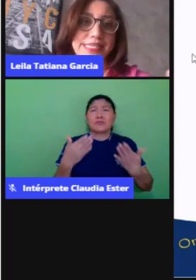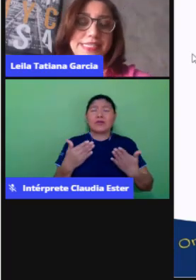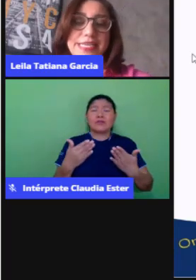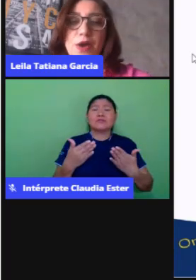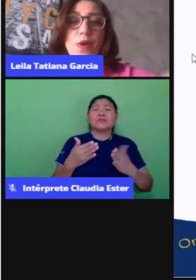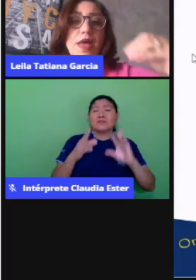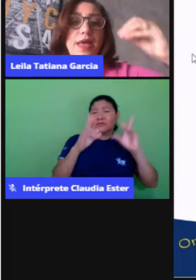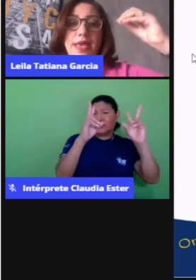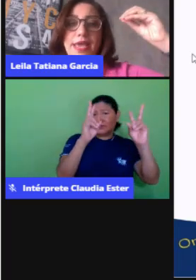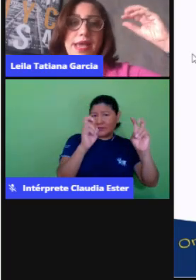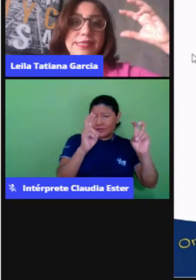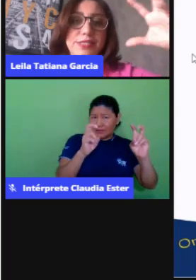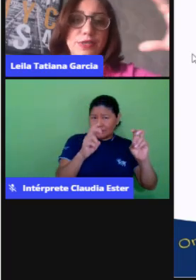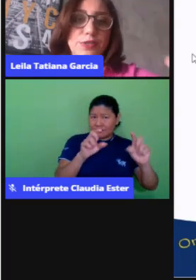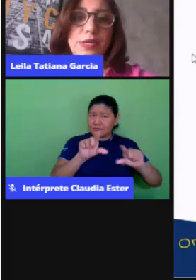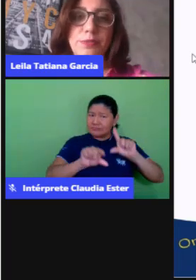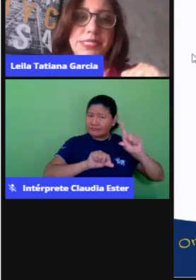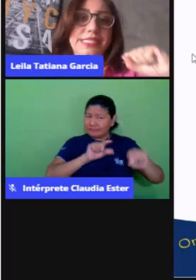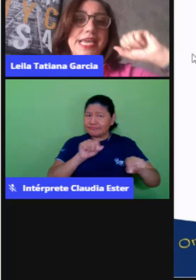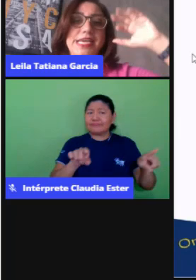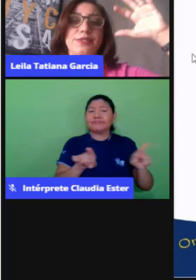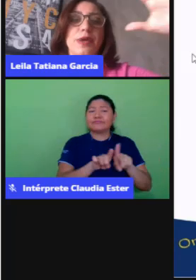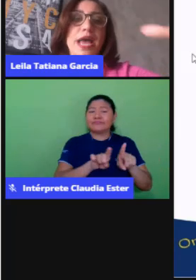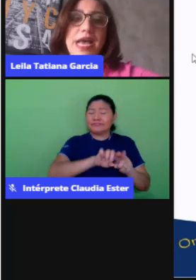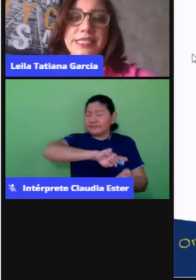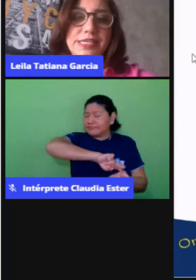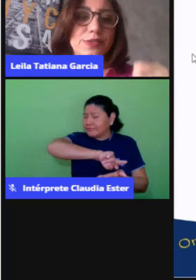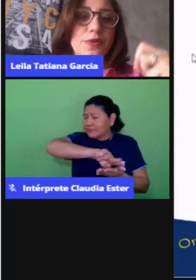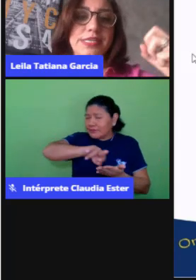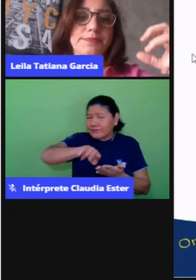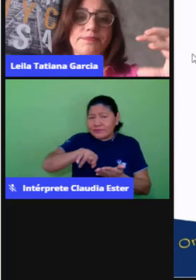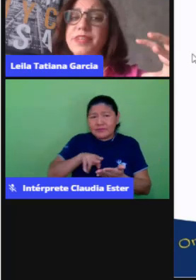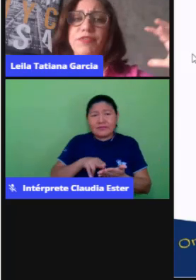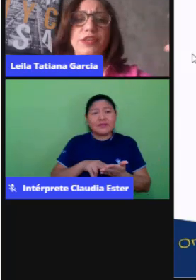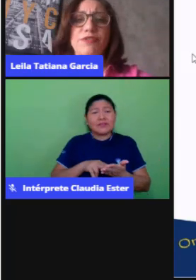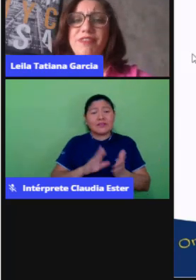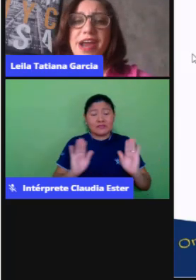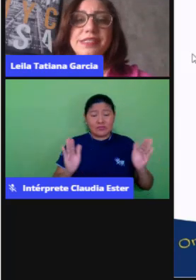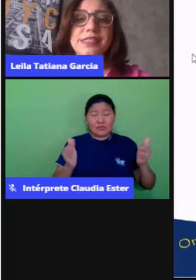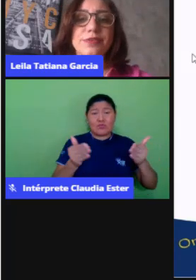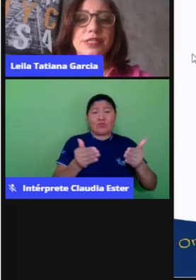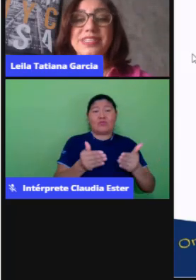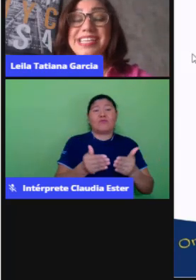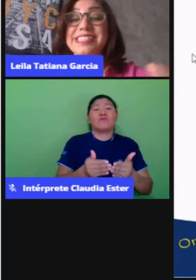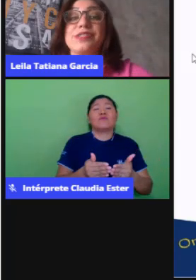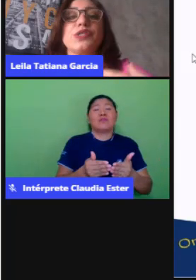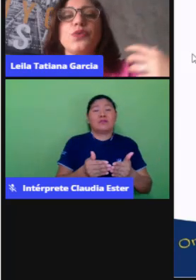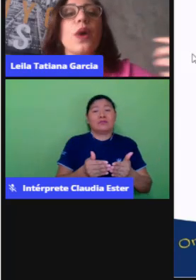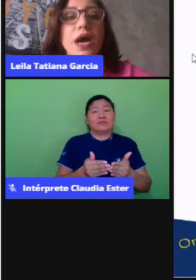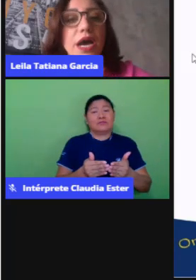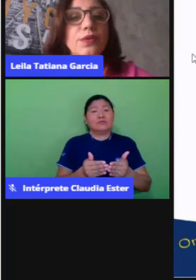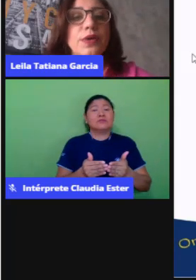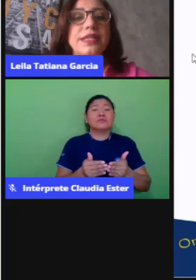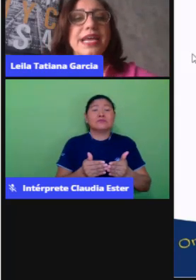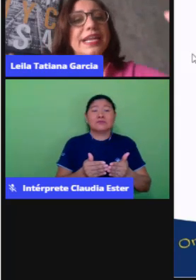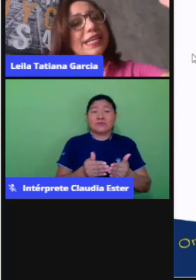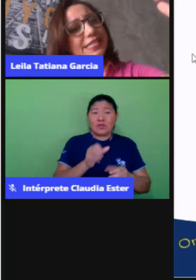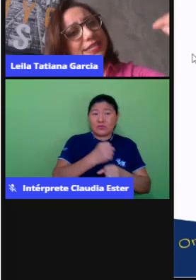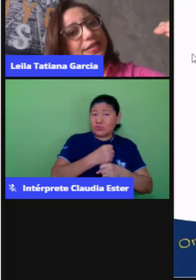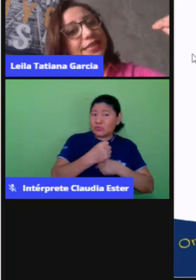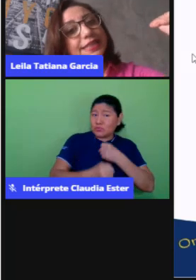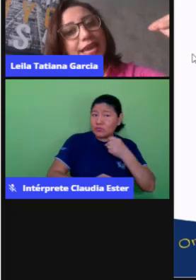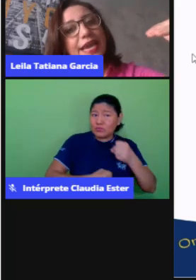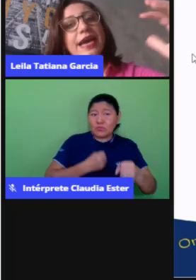rotação, a translação, as questões do ano bissexto, as questões, enfim, diversas situações das estações do ano,